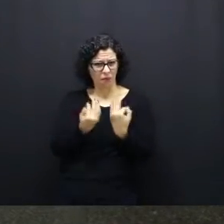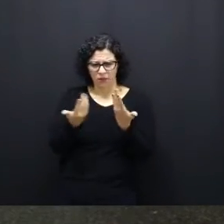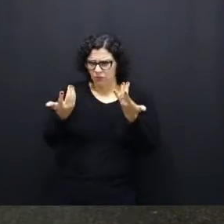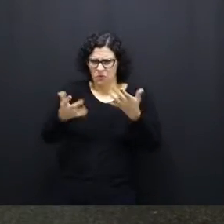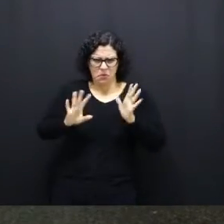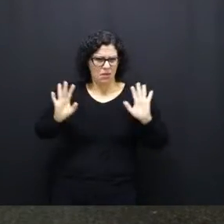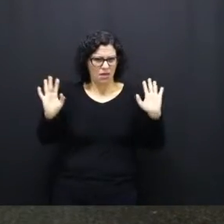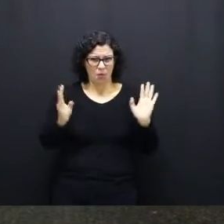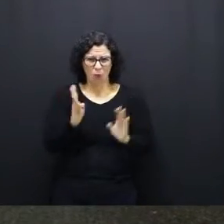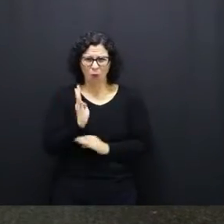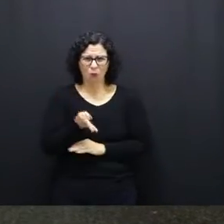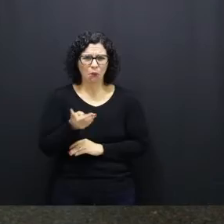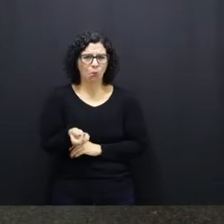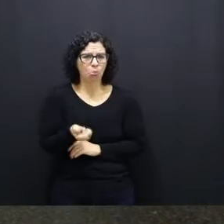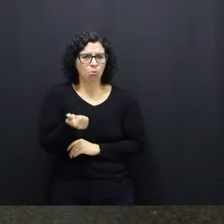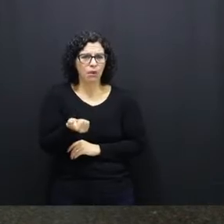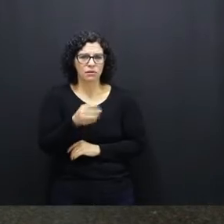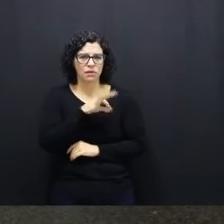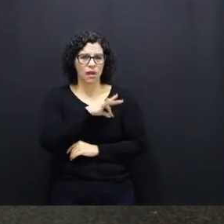da Família